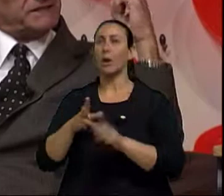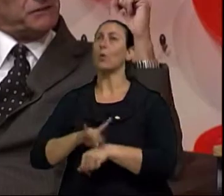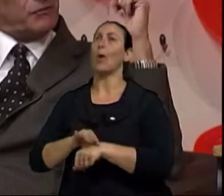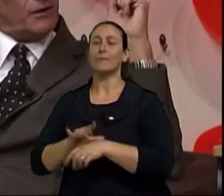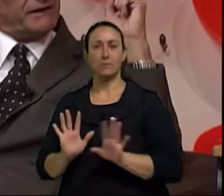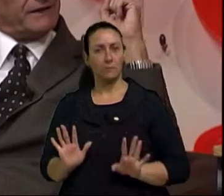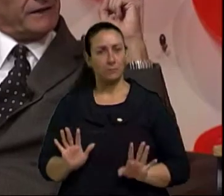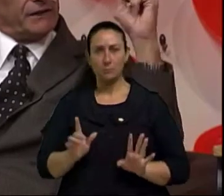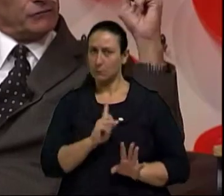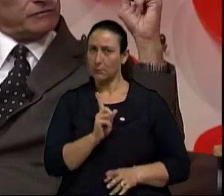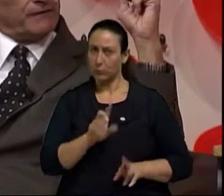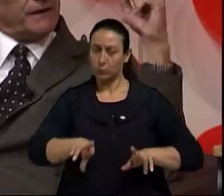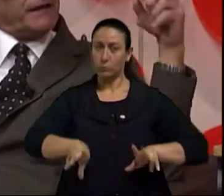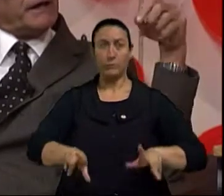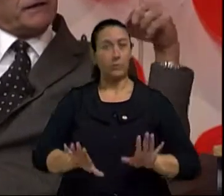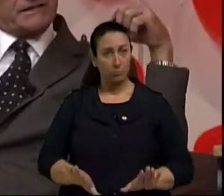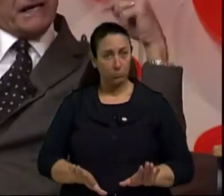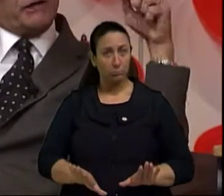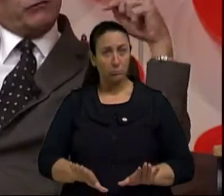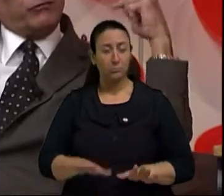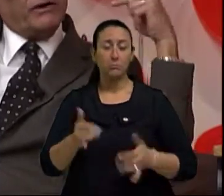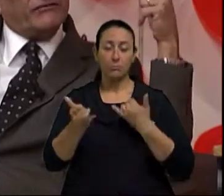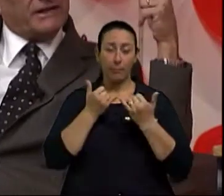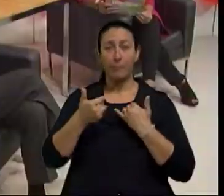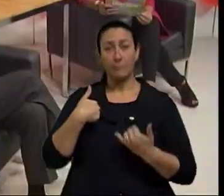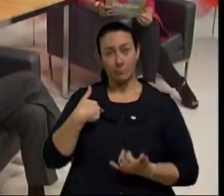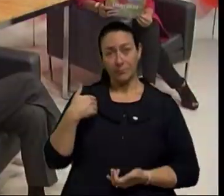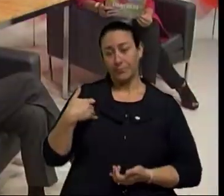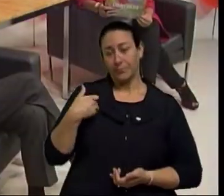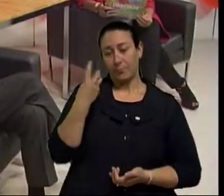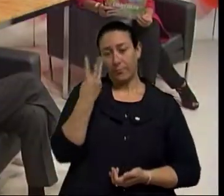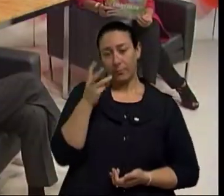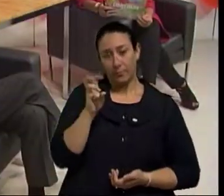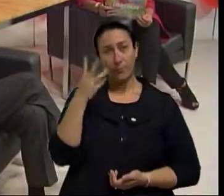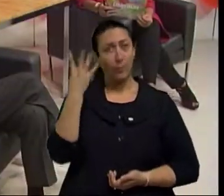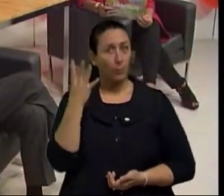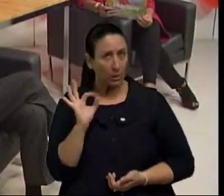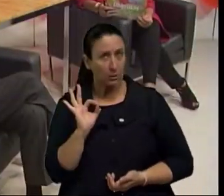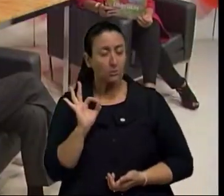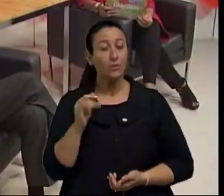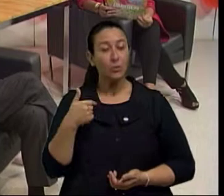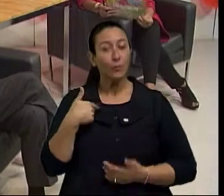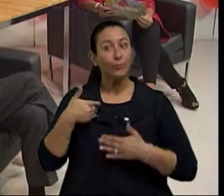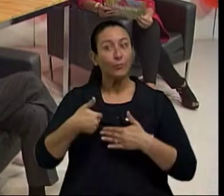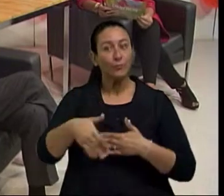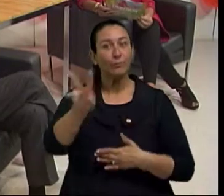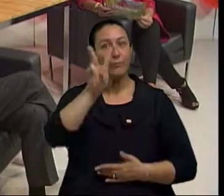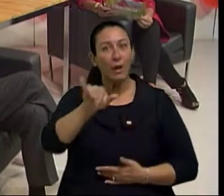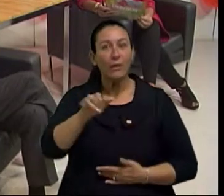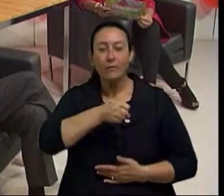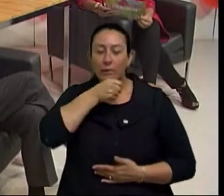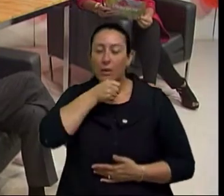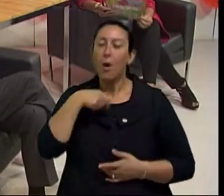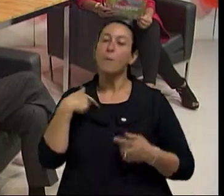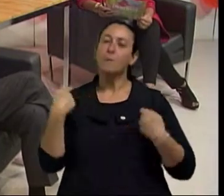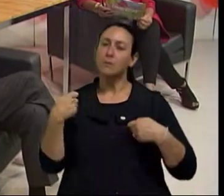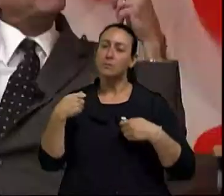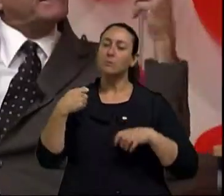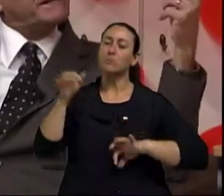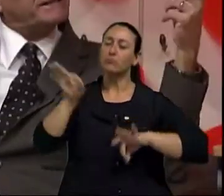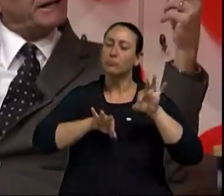com 35, 40 anos, já que eu vou envelhecer, eu tenho que envelhecer bem. Eu tenho que envelhecer com autonomia,